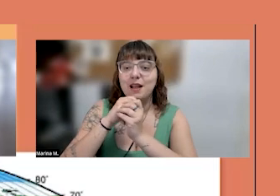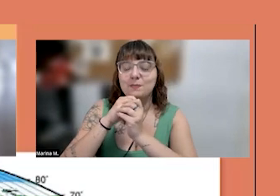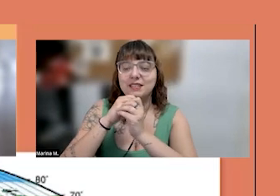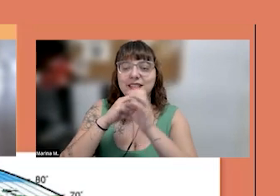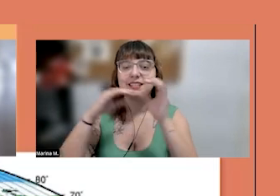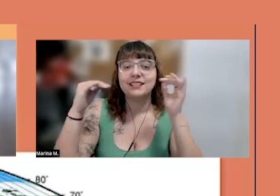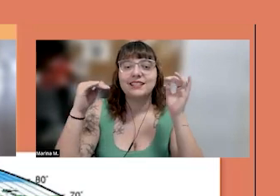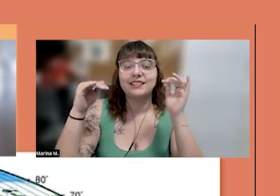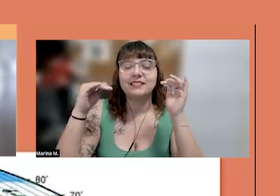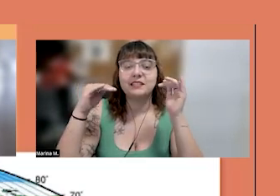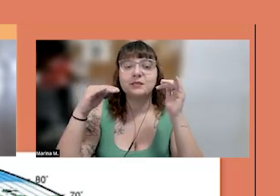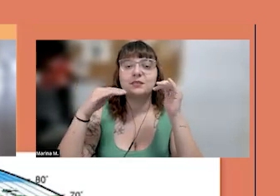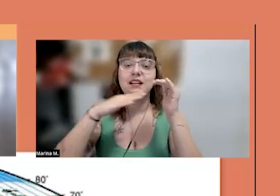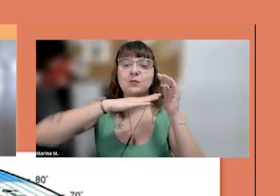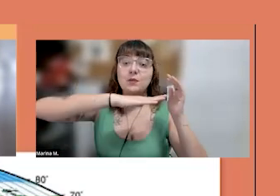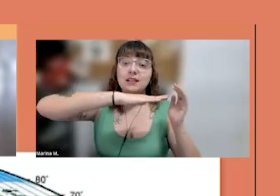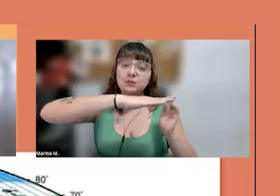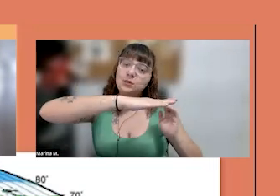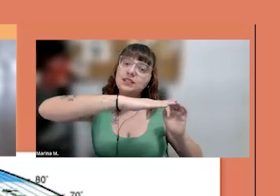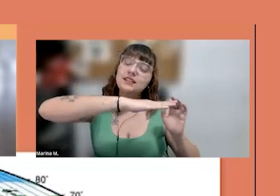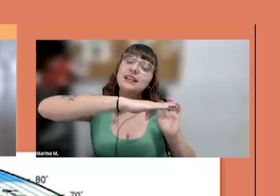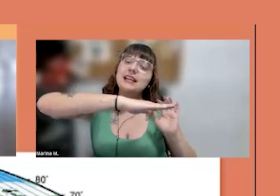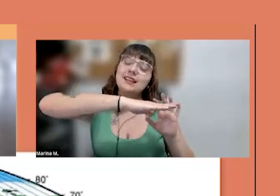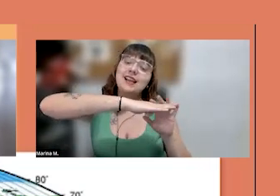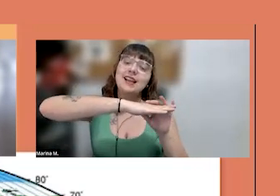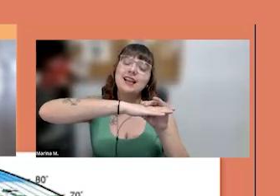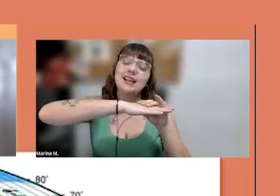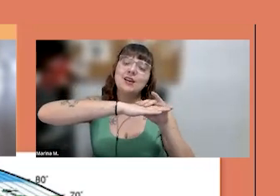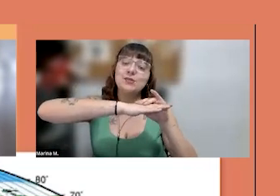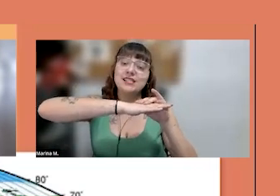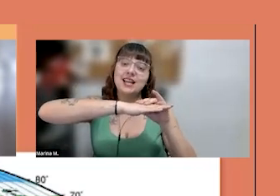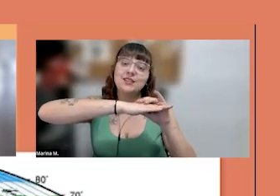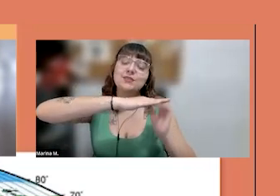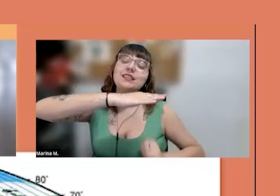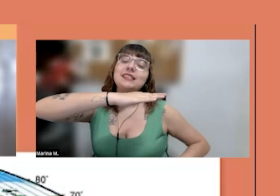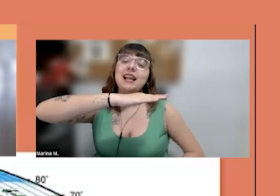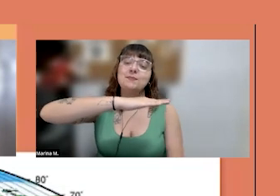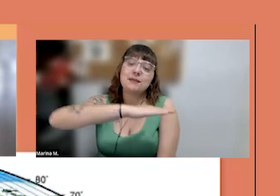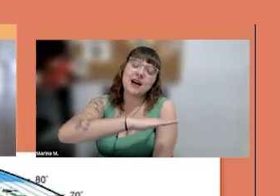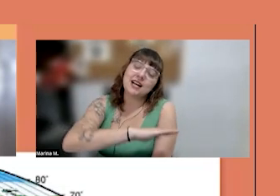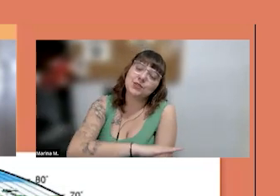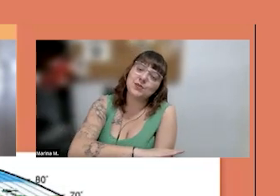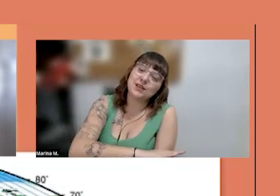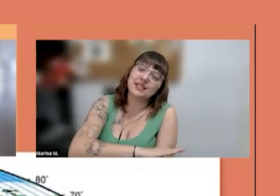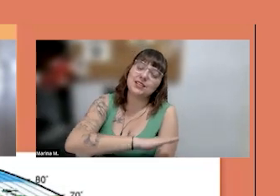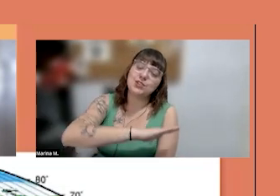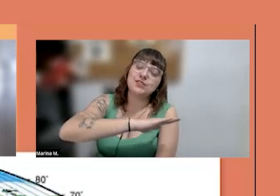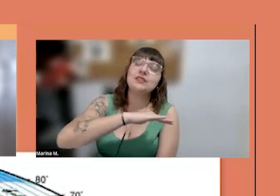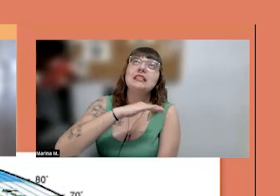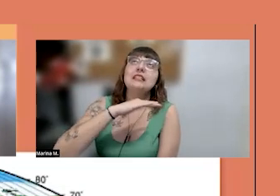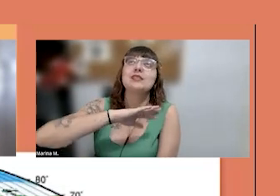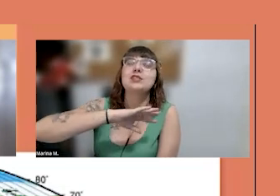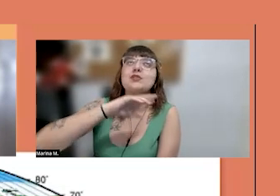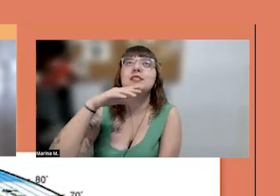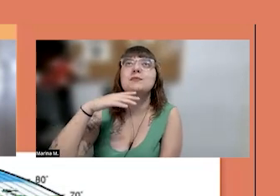meio do mapa, né? Então, o Equador, ele é o zero, e aí para baixo é o